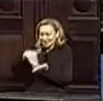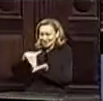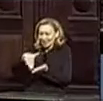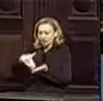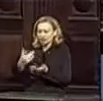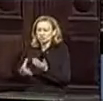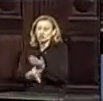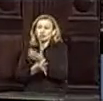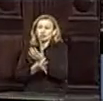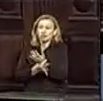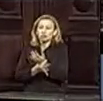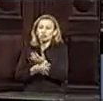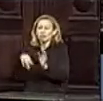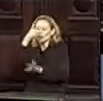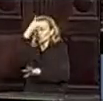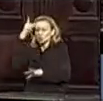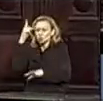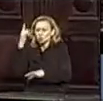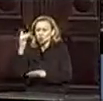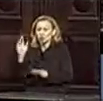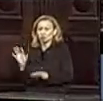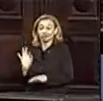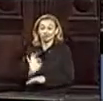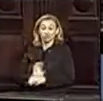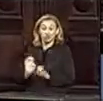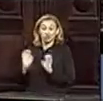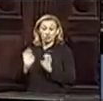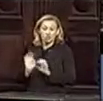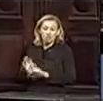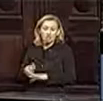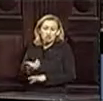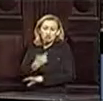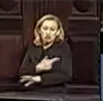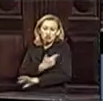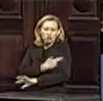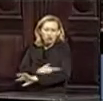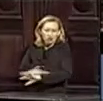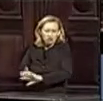trato, é oriundo dos quadros da Polícia Militar, mas